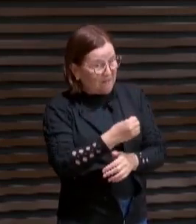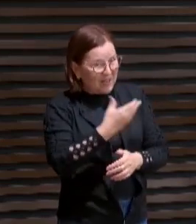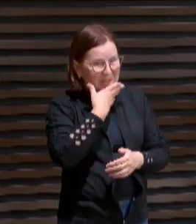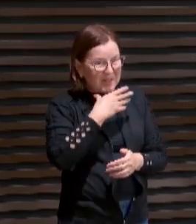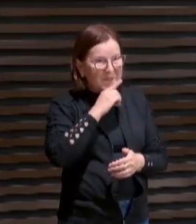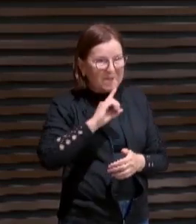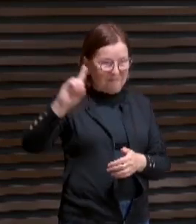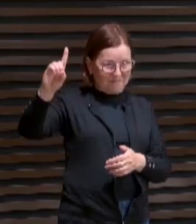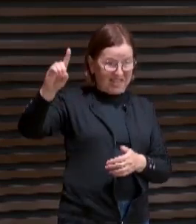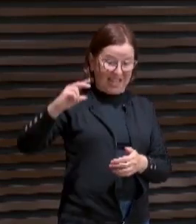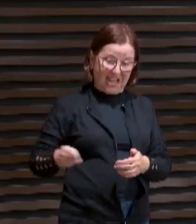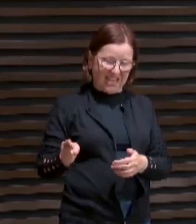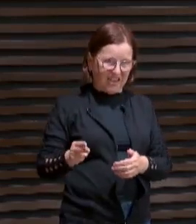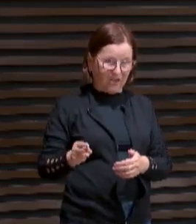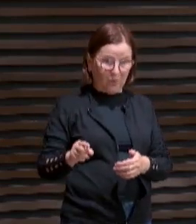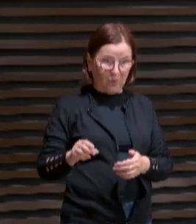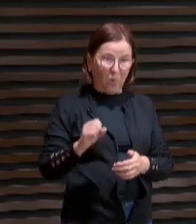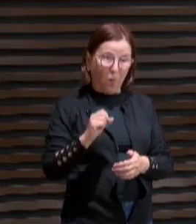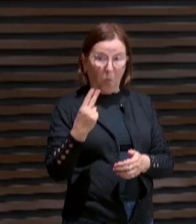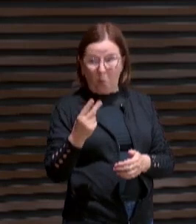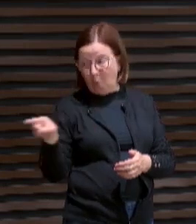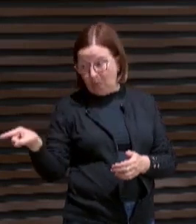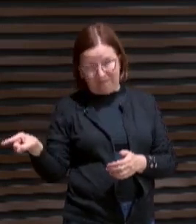de um pai qualquer?